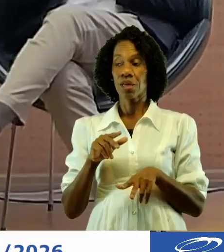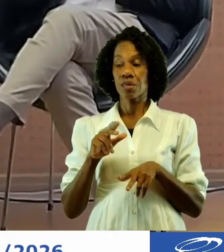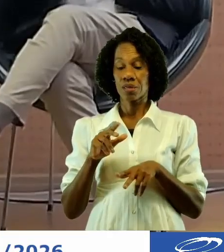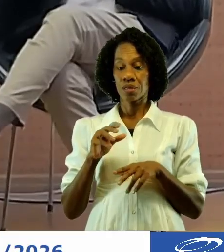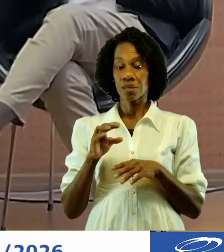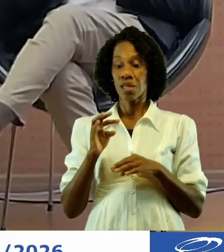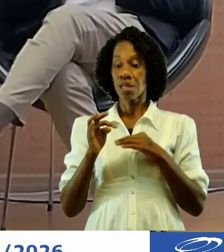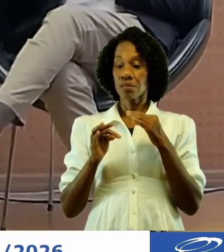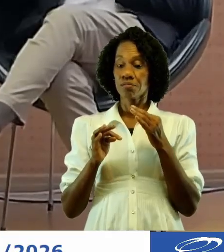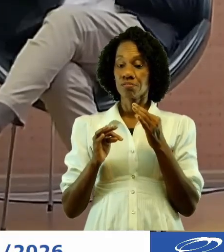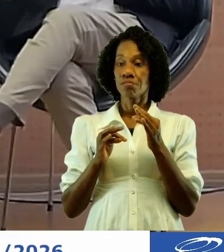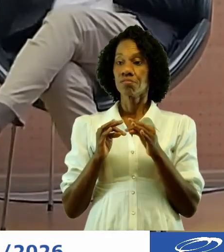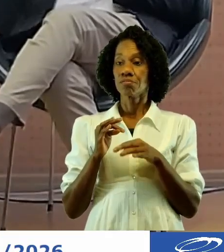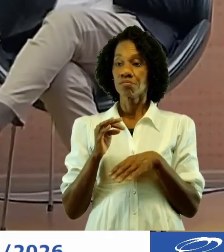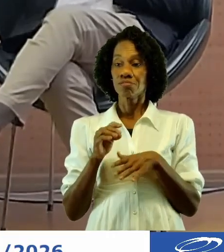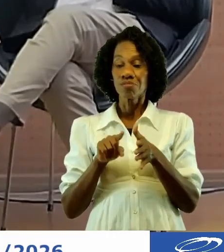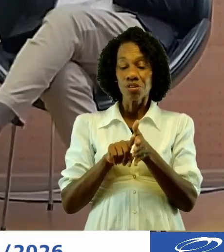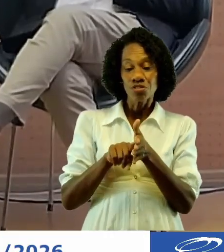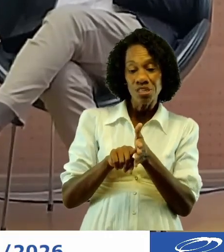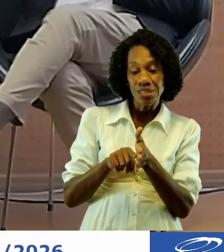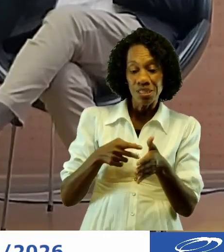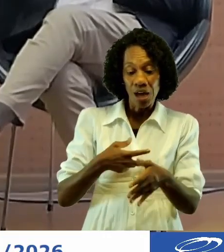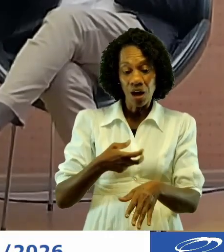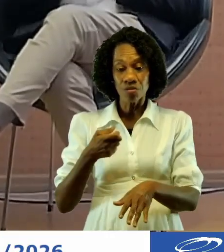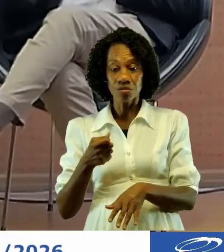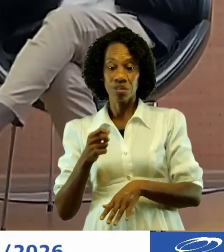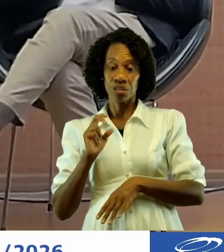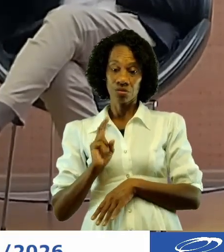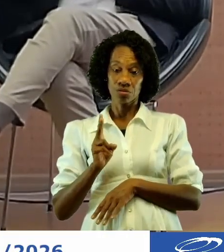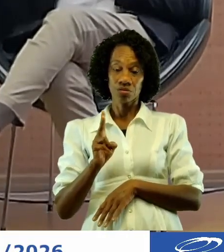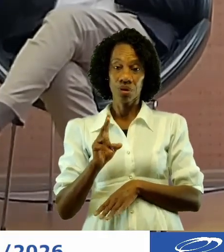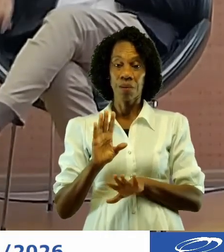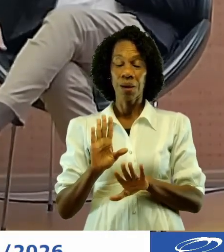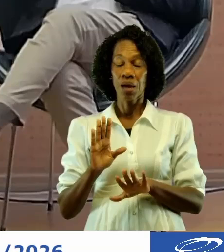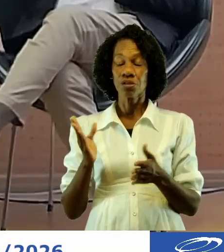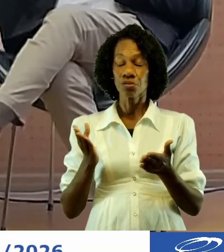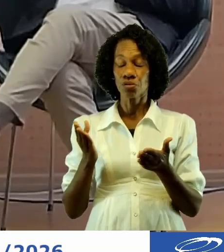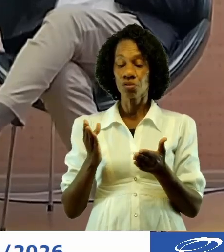cultura, fazer um anátomo patológico, líquido sinovial e assim por diante. Mas hoje em dia a gente acrescenta